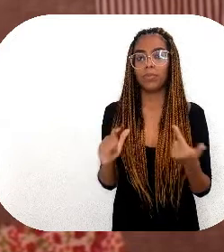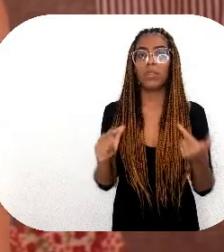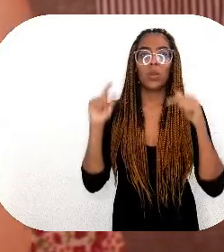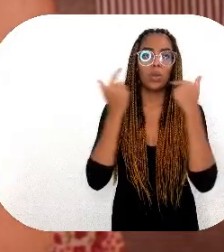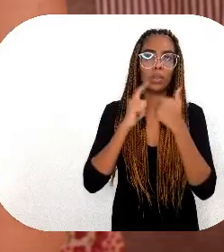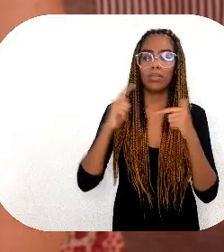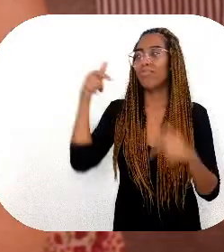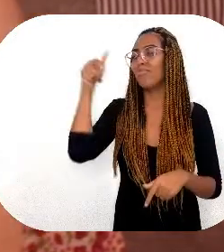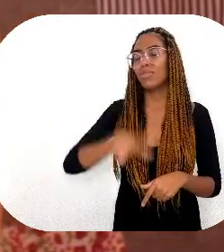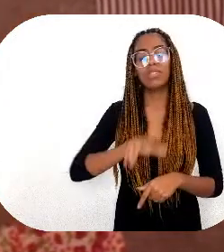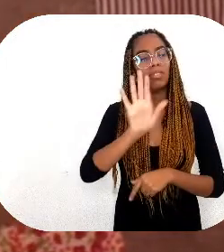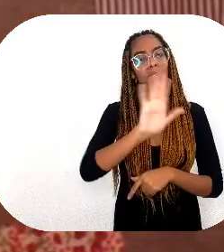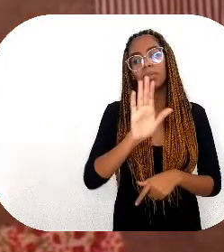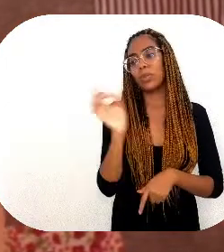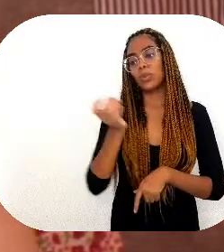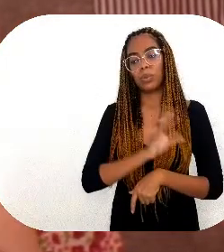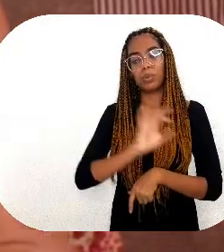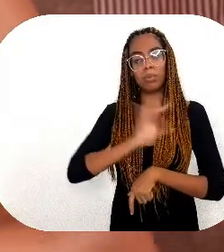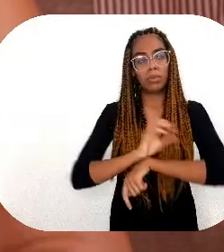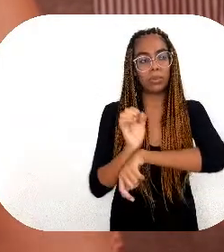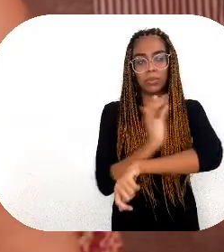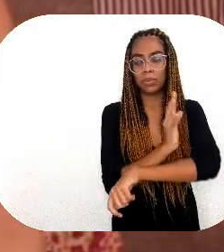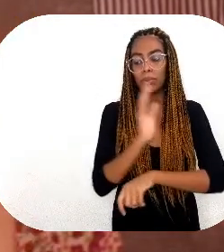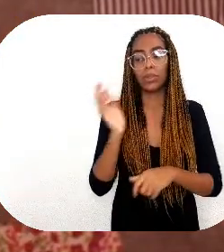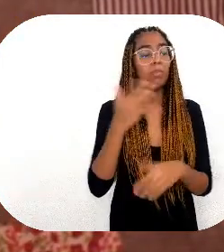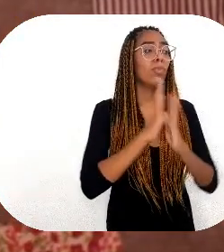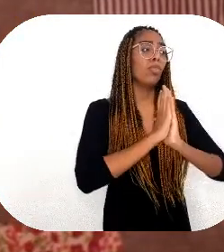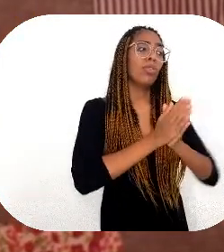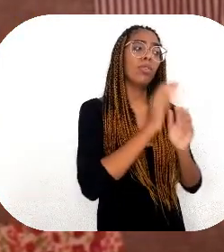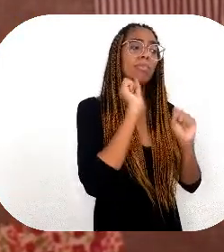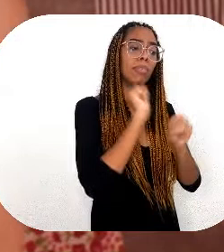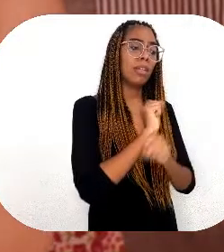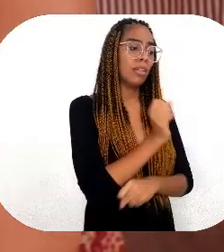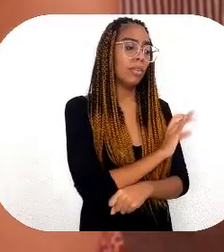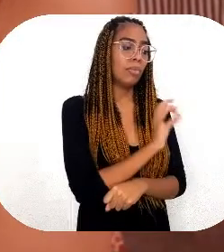favor. Ei, amigo, tu fez a risada de novo, amigo, faz isso não.